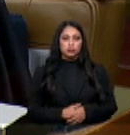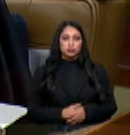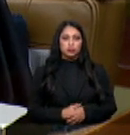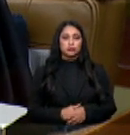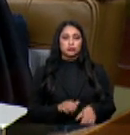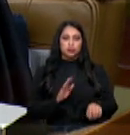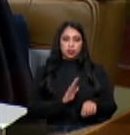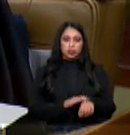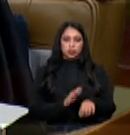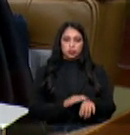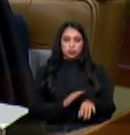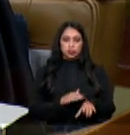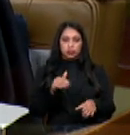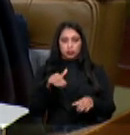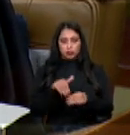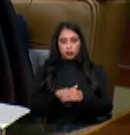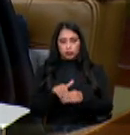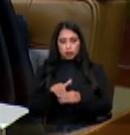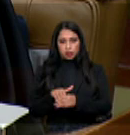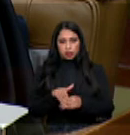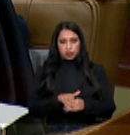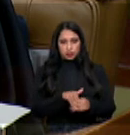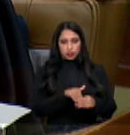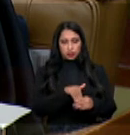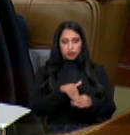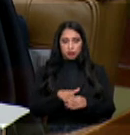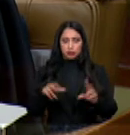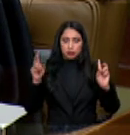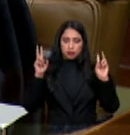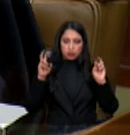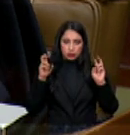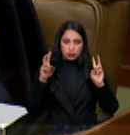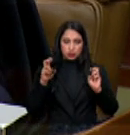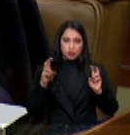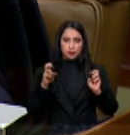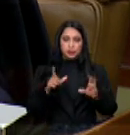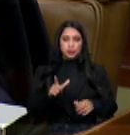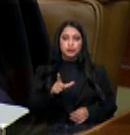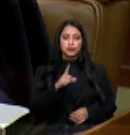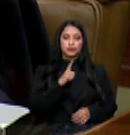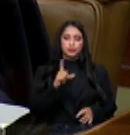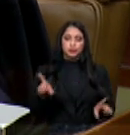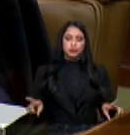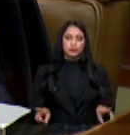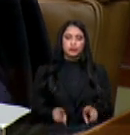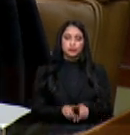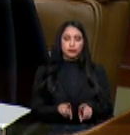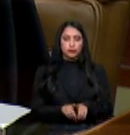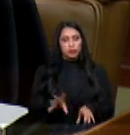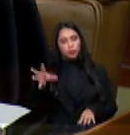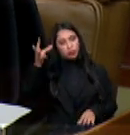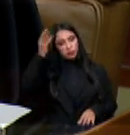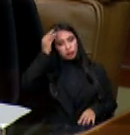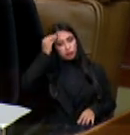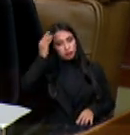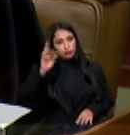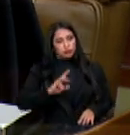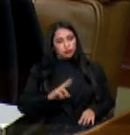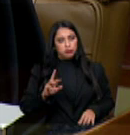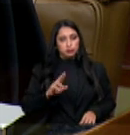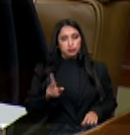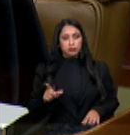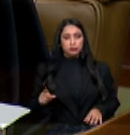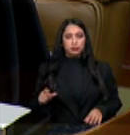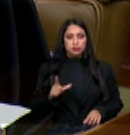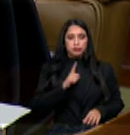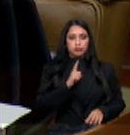etapa que estamos de deliberação e voto sobre esta matéria, eis que também entendo não preenchido o